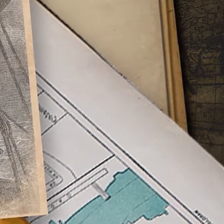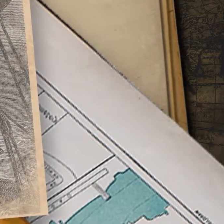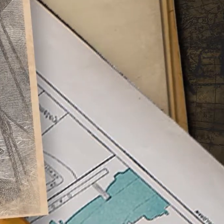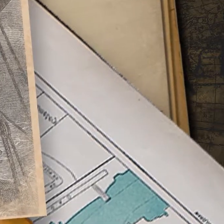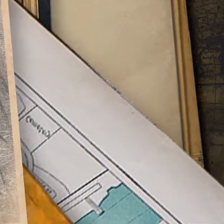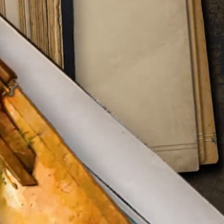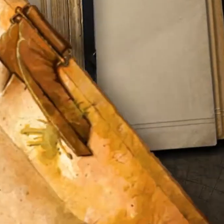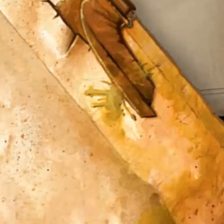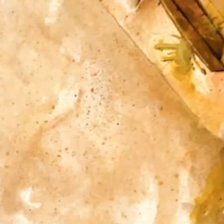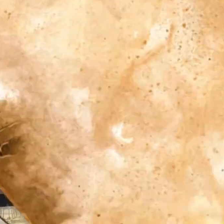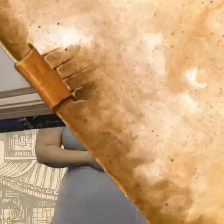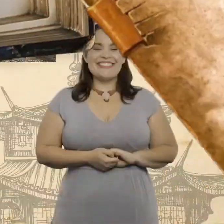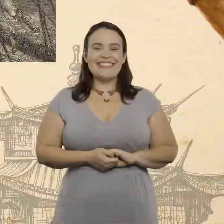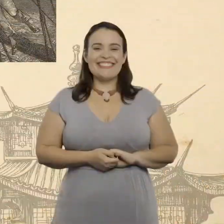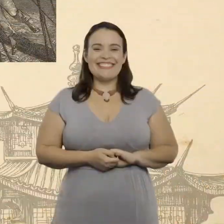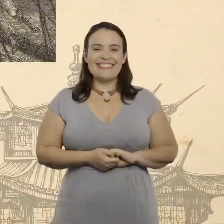baixo.